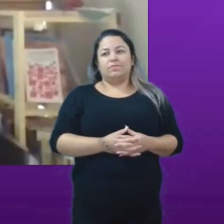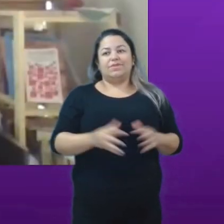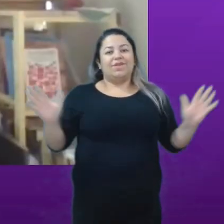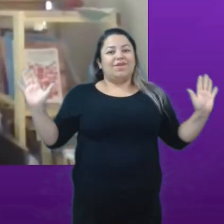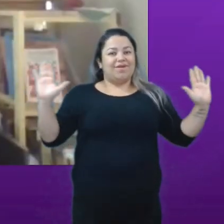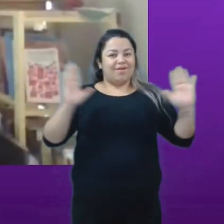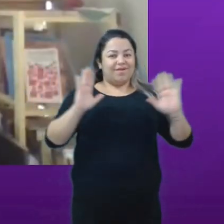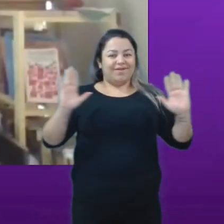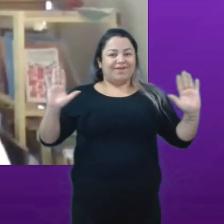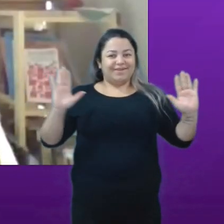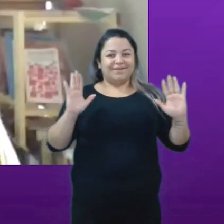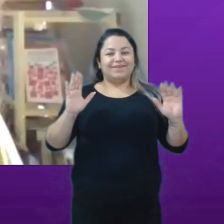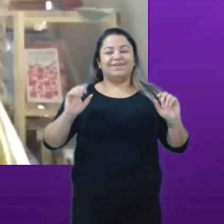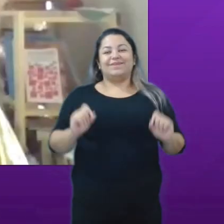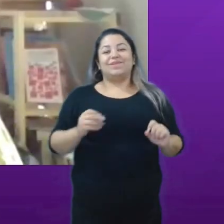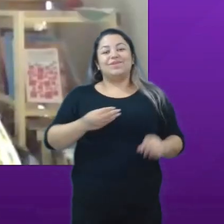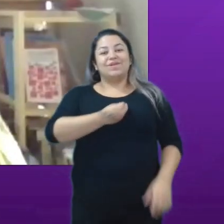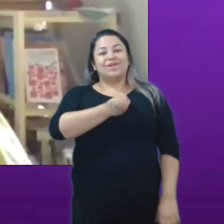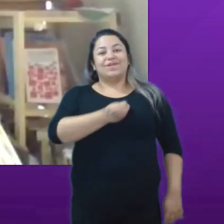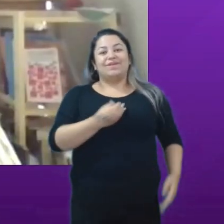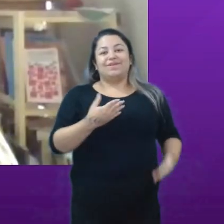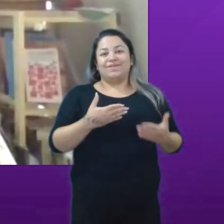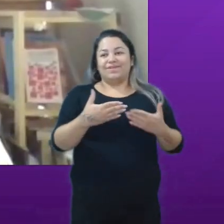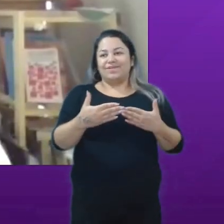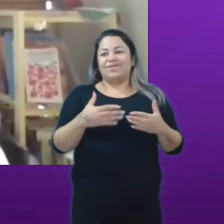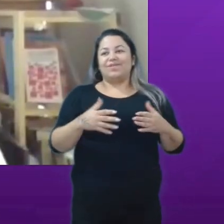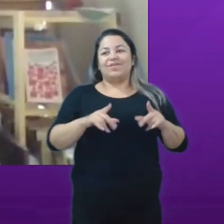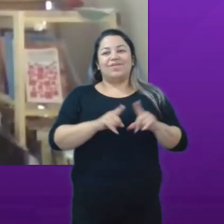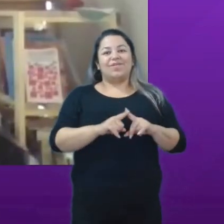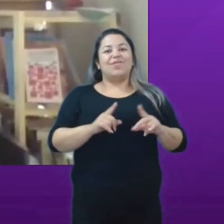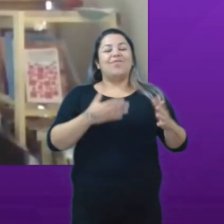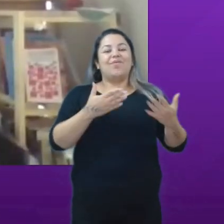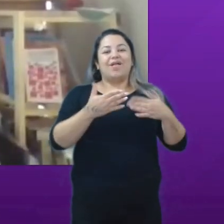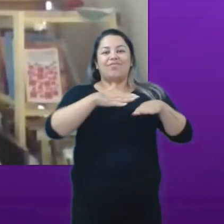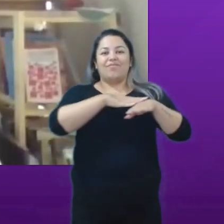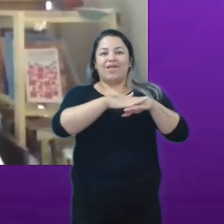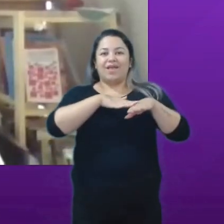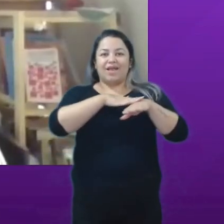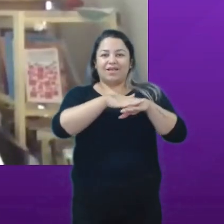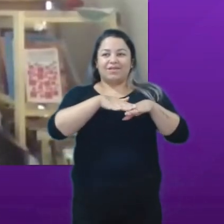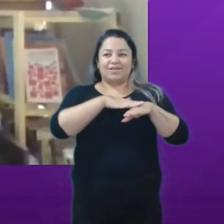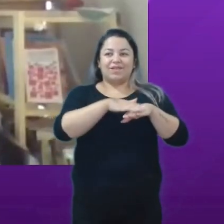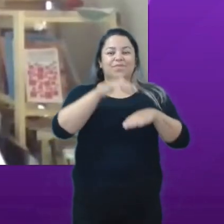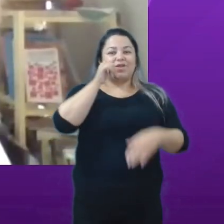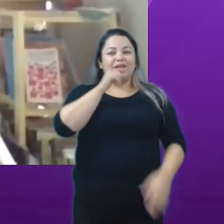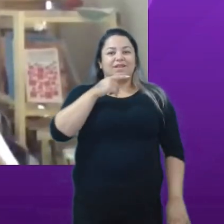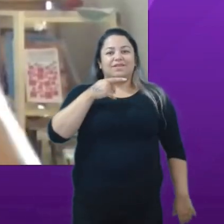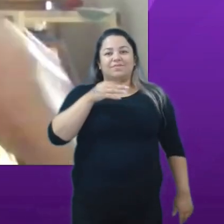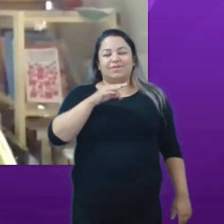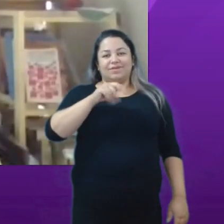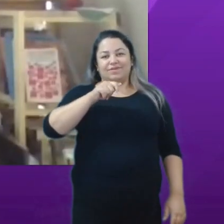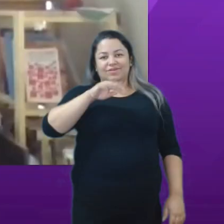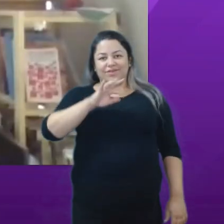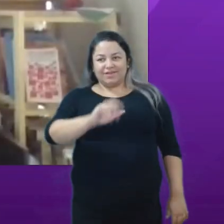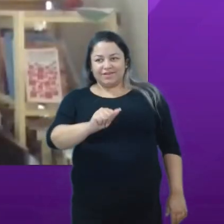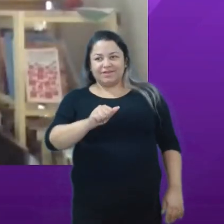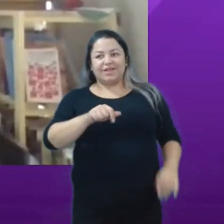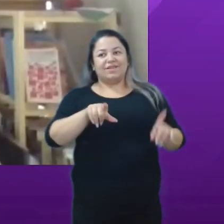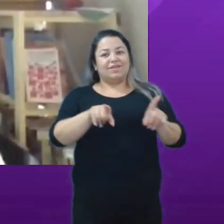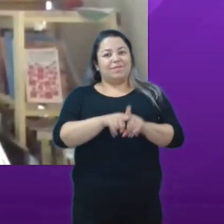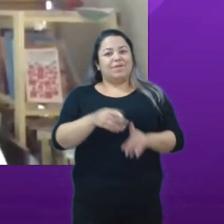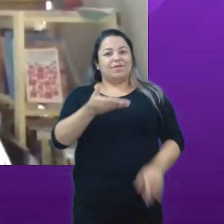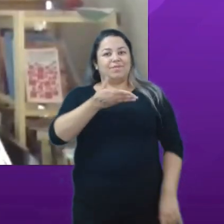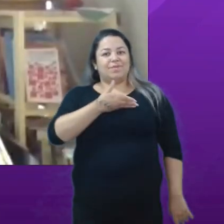Olá, estamos começando mais uma roda de conversa da TV Elas por Elas, com mulheres petistas e as nossas companheiras do Brasil